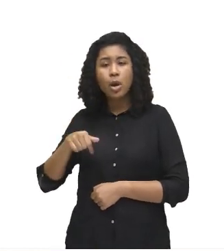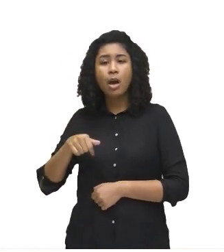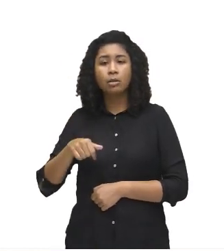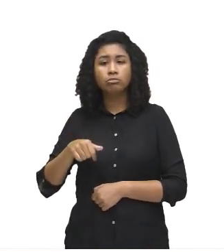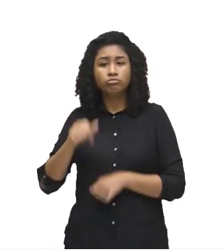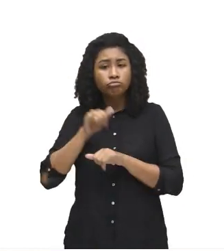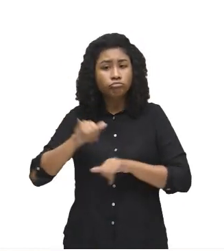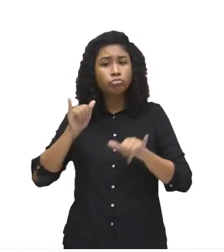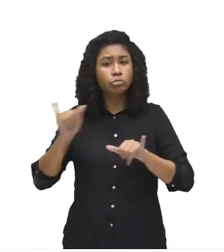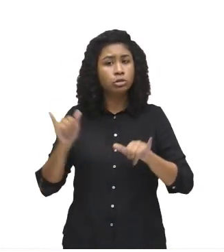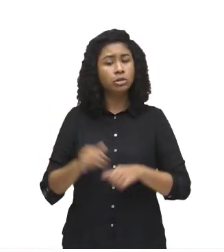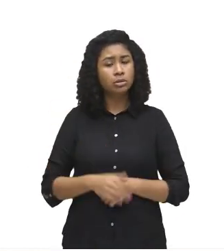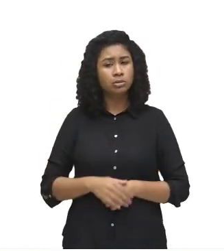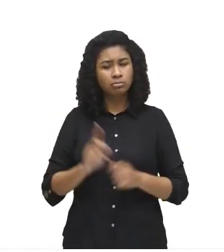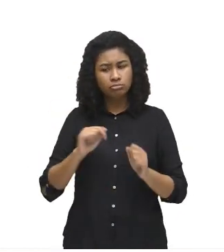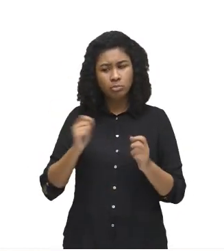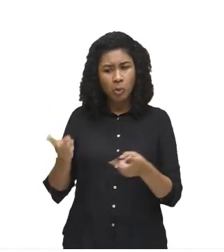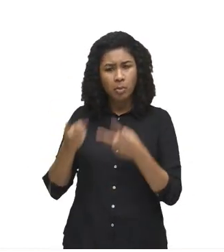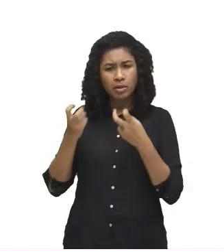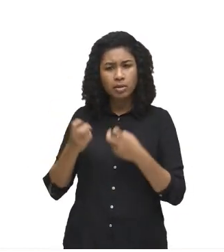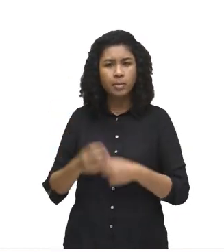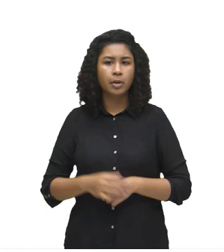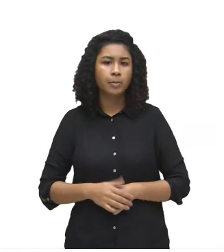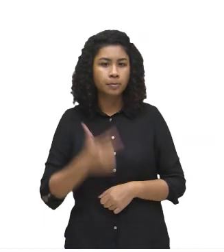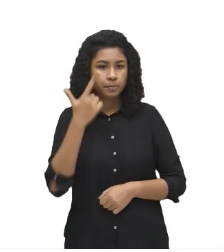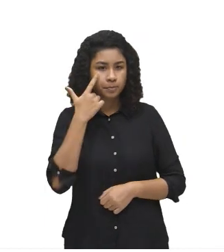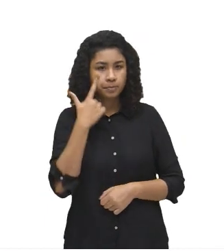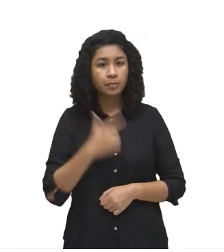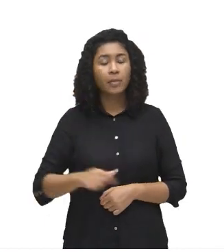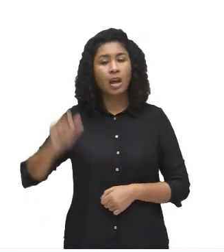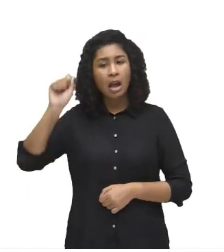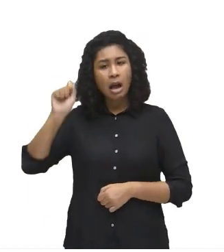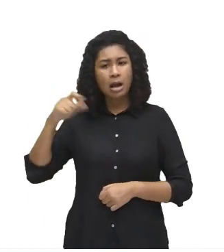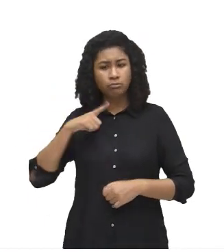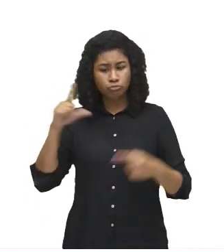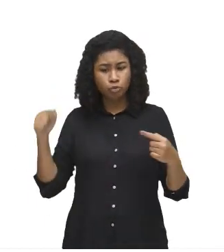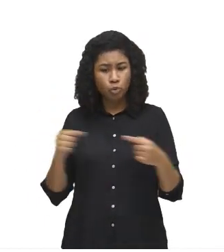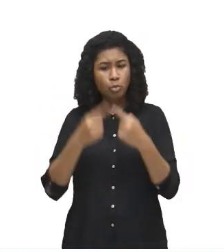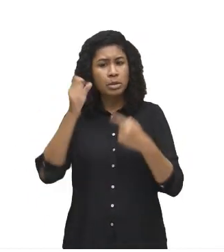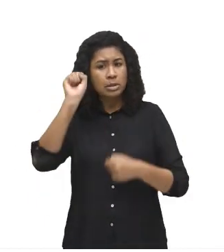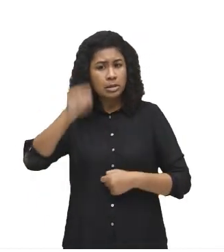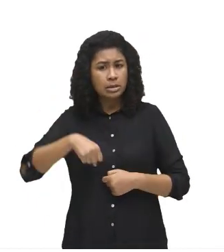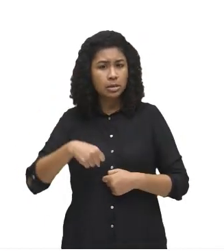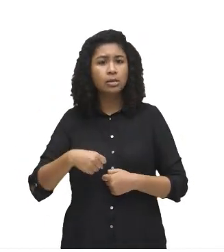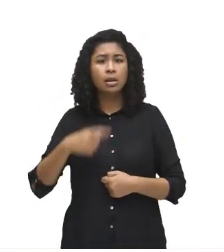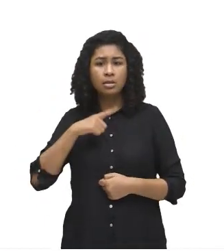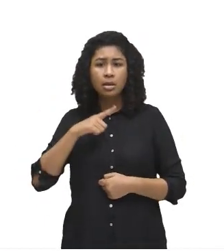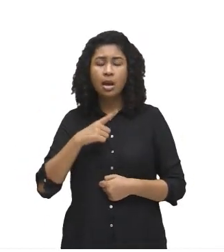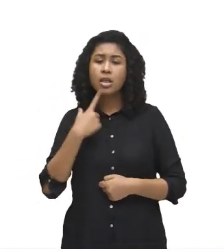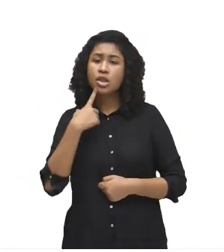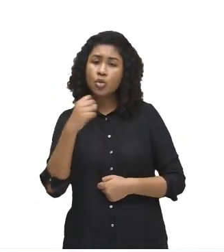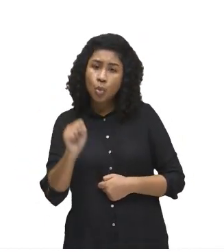no chat, foi assinalado, letra A, nós temos a linguagem verbal sim. Nós temos a linguagem não